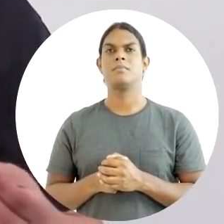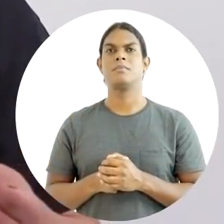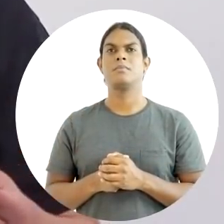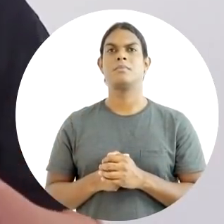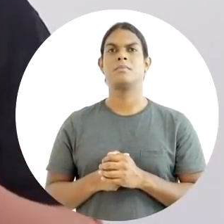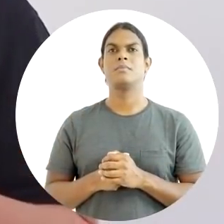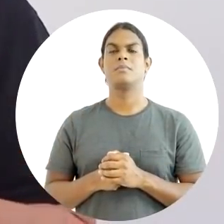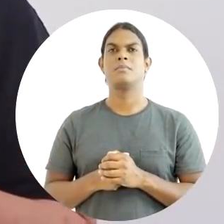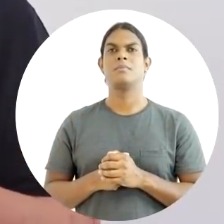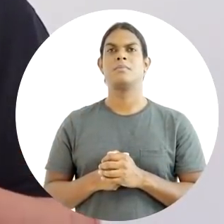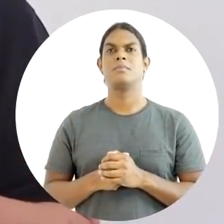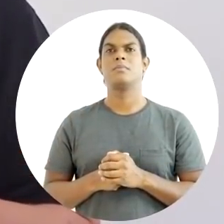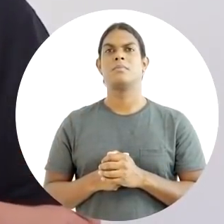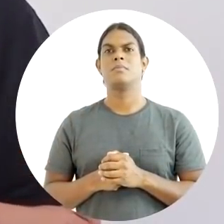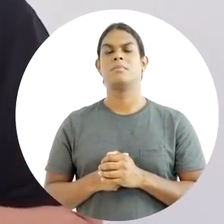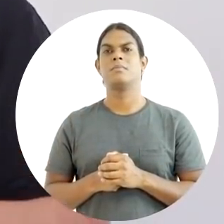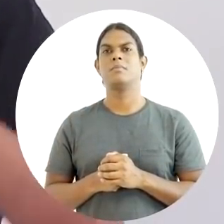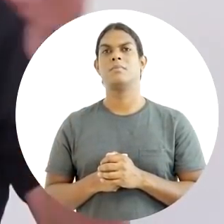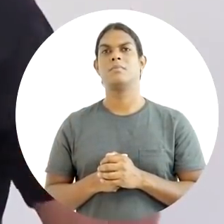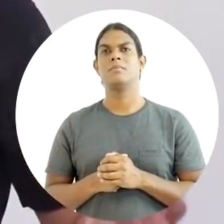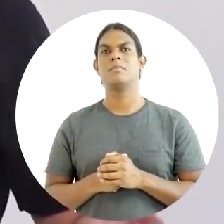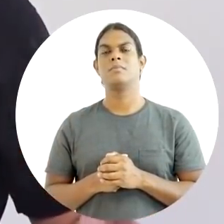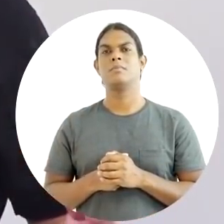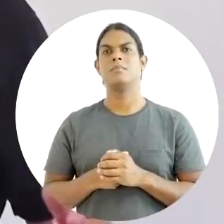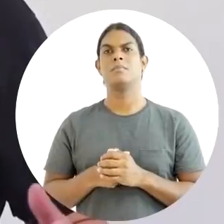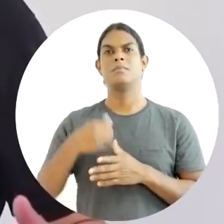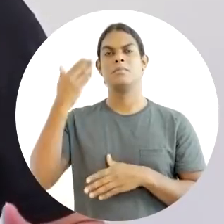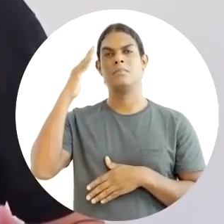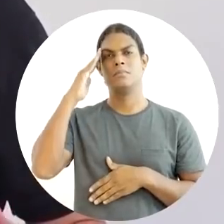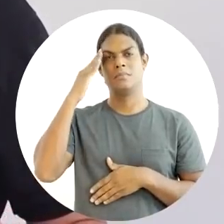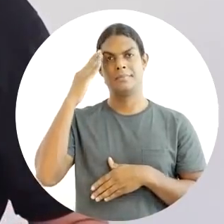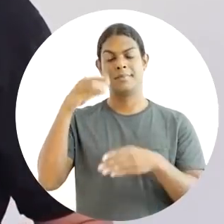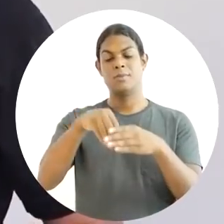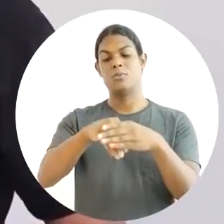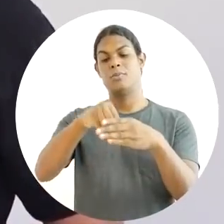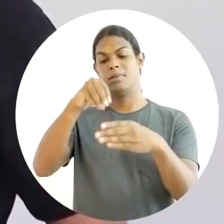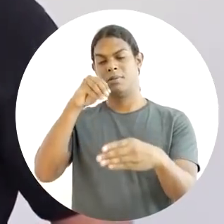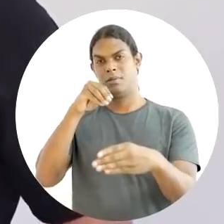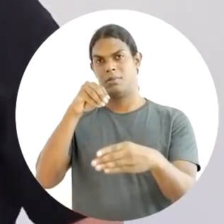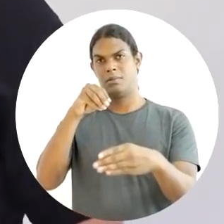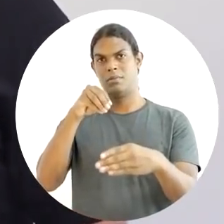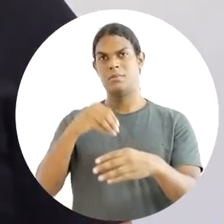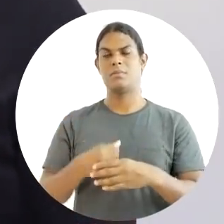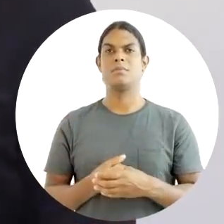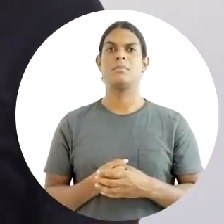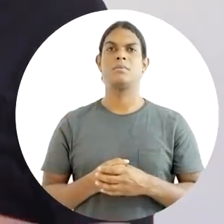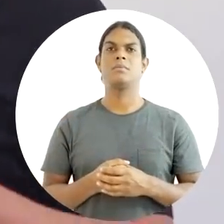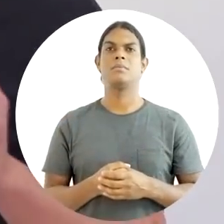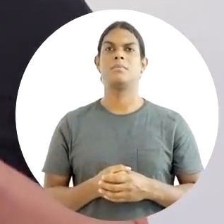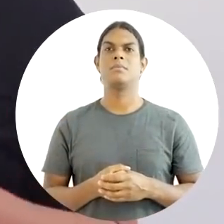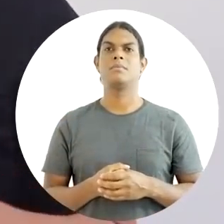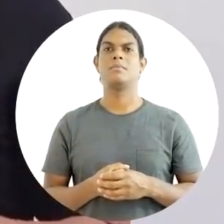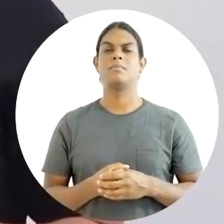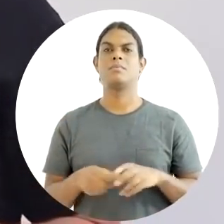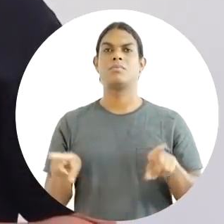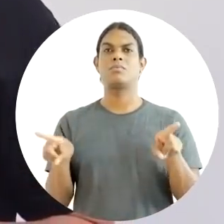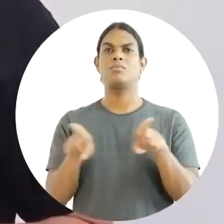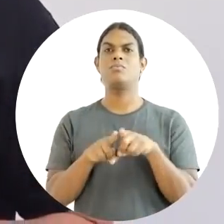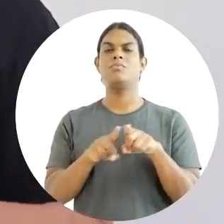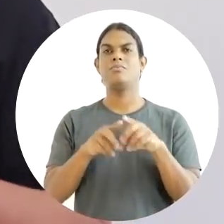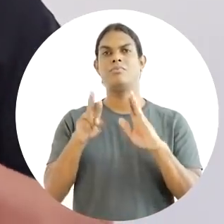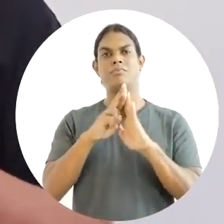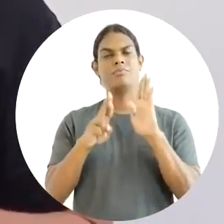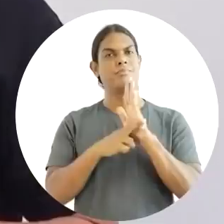fora, né? Aí nós podemos entender como tirar, né? Ok? Então, juntando essas